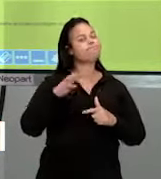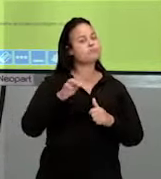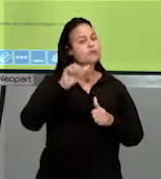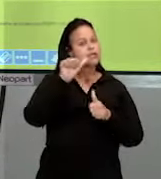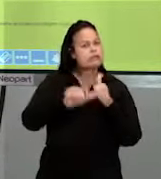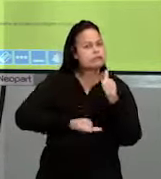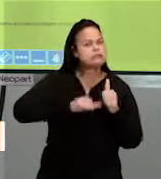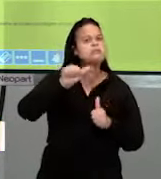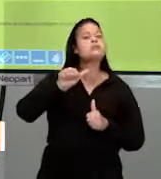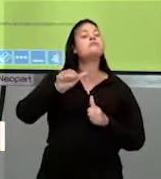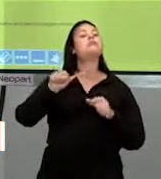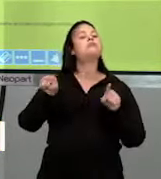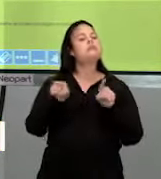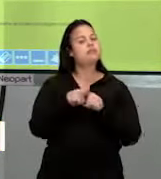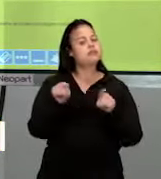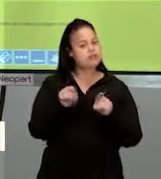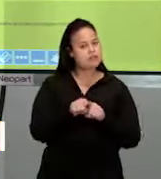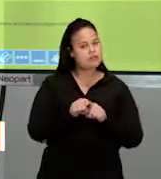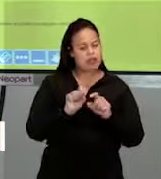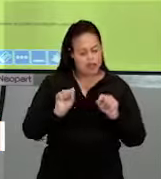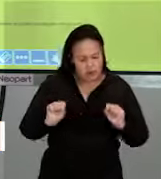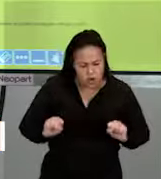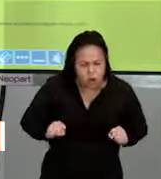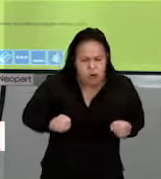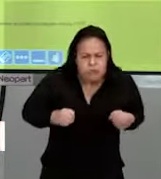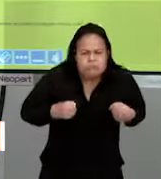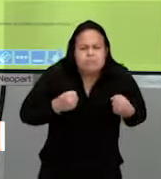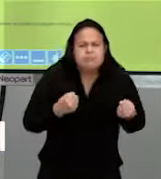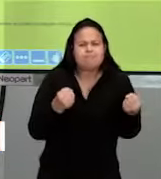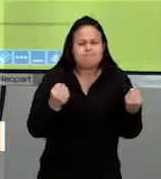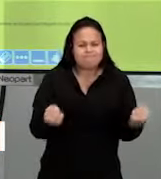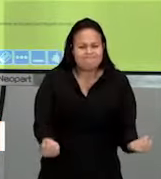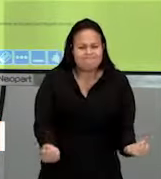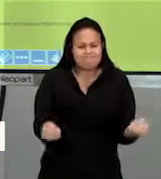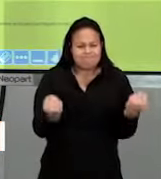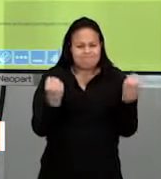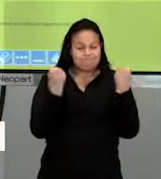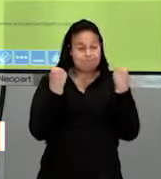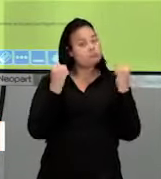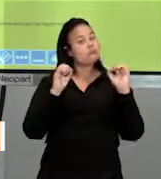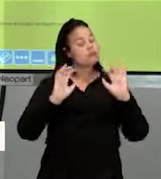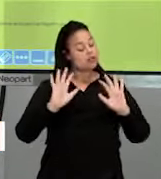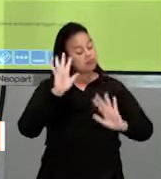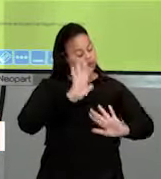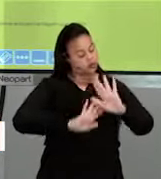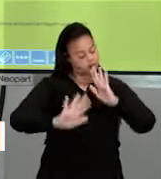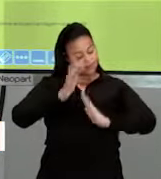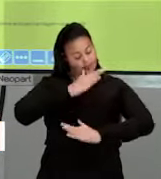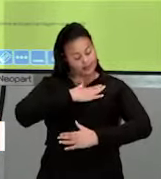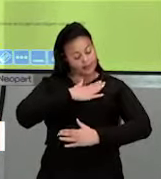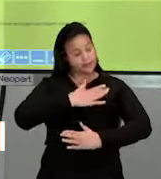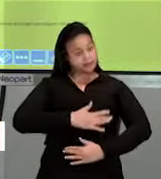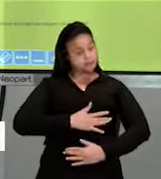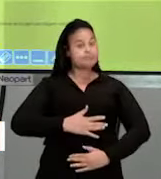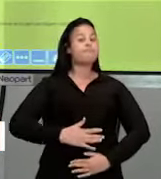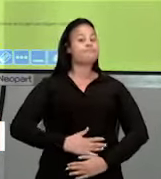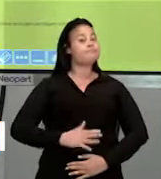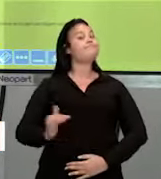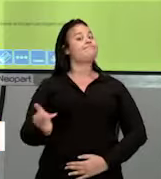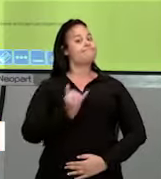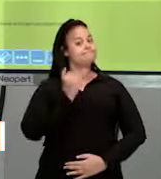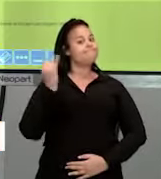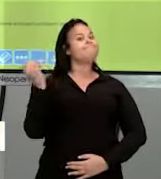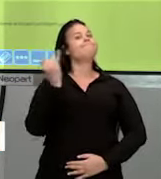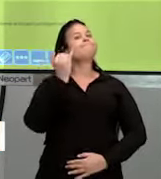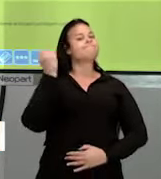né, muitas vezes fazem um esforço muito grande também. Então, são regiões do nosso corpo importantes da